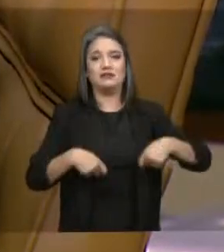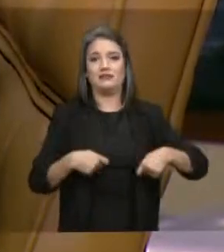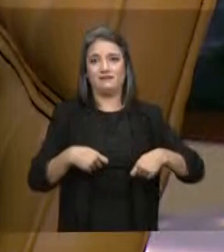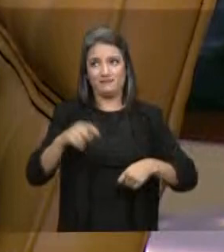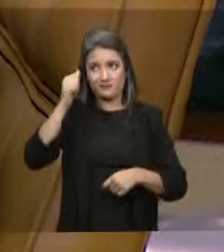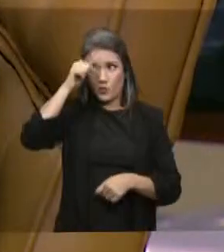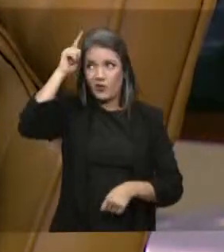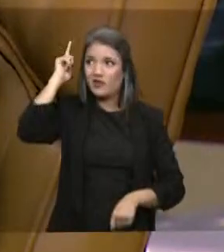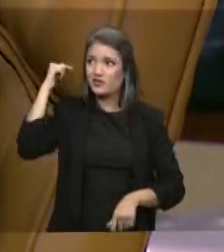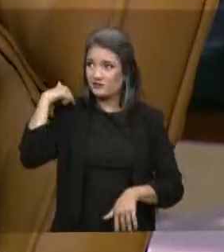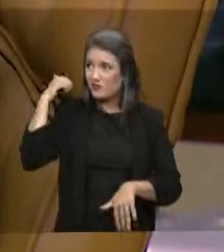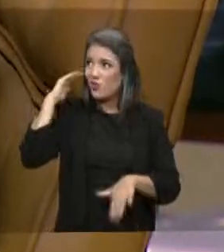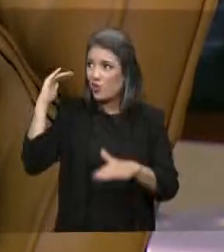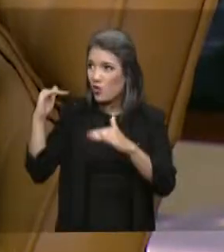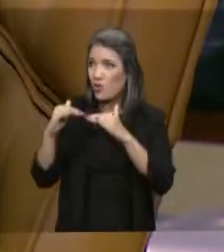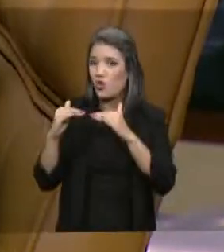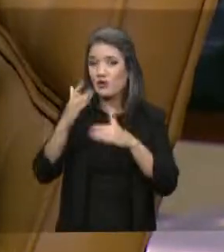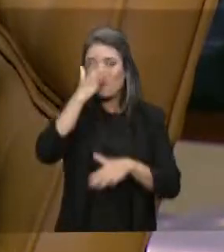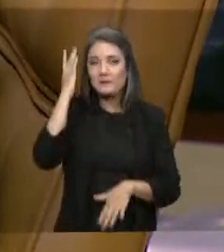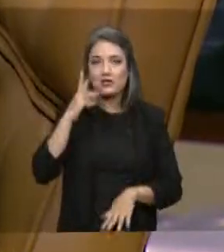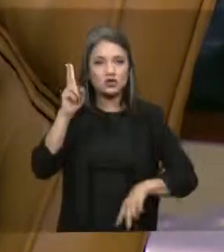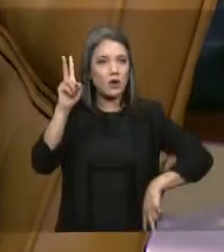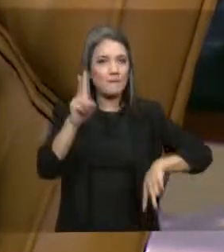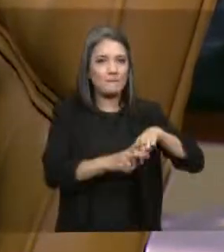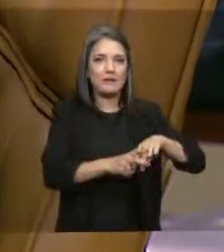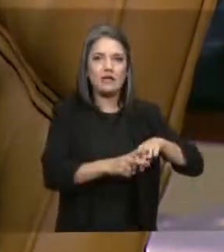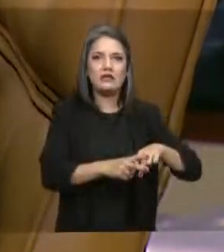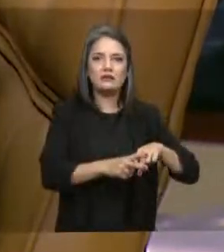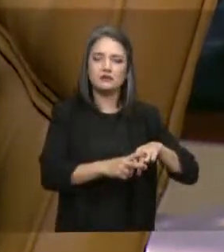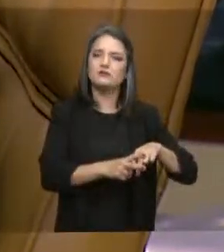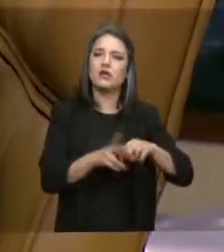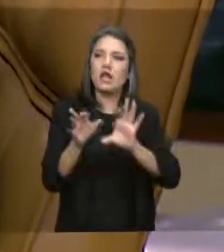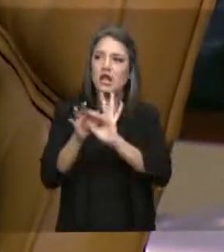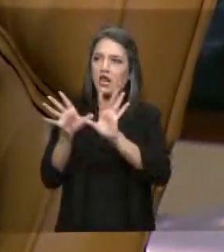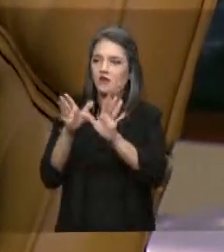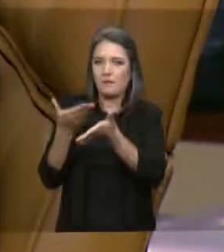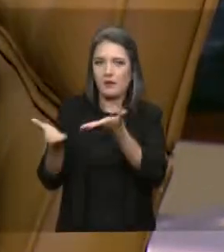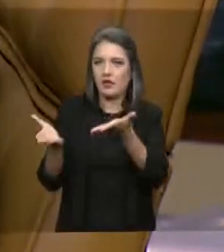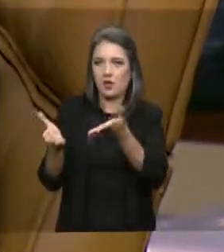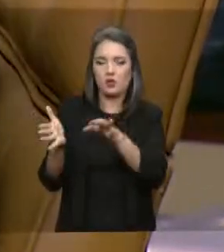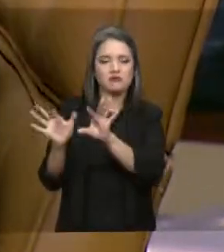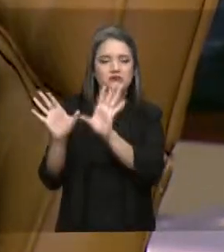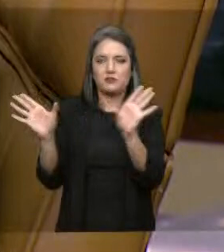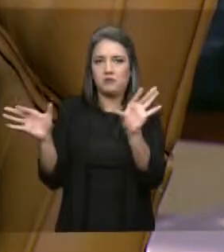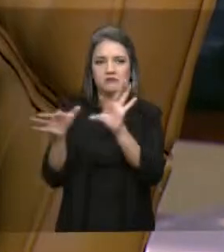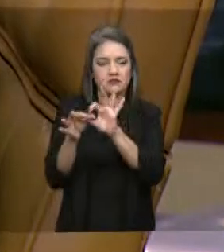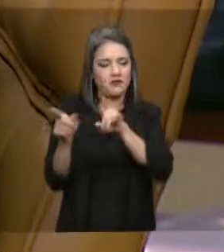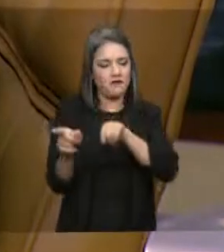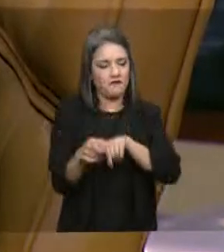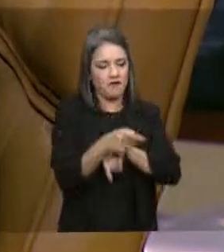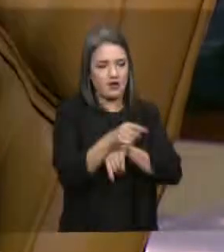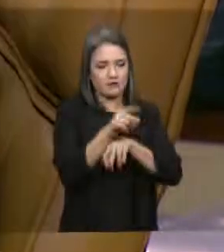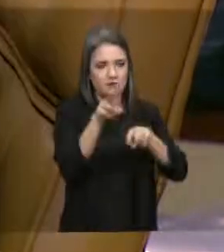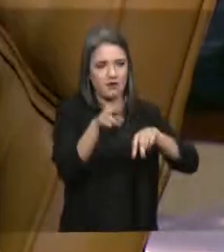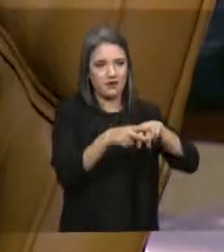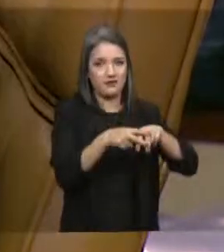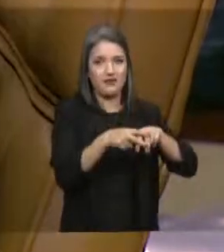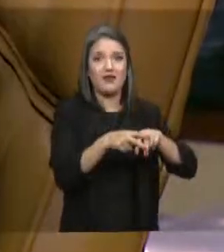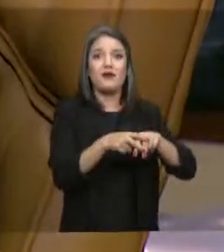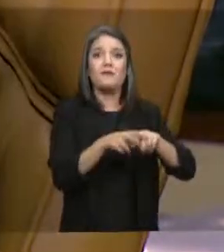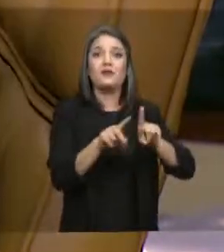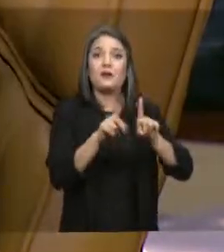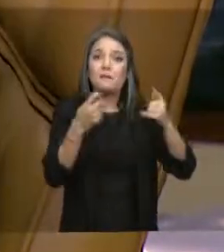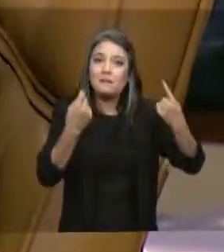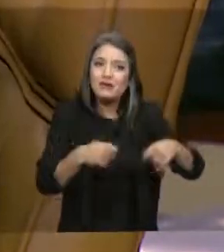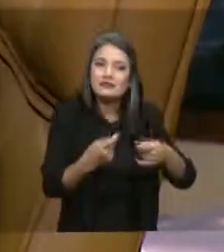feliz quem é preso ele perde a liberdade deve haver uma finalidade de ressocialização